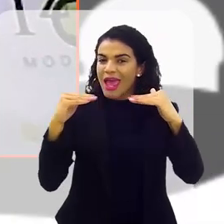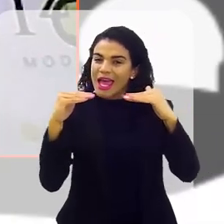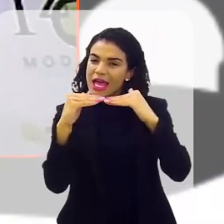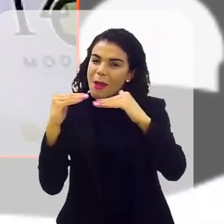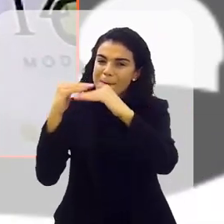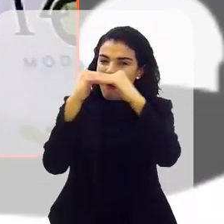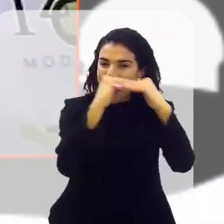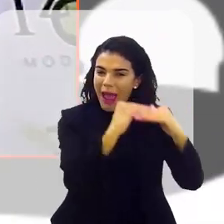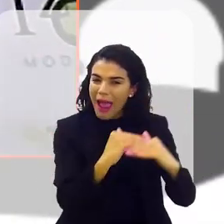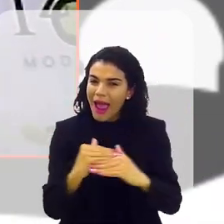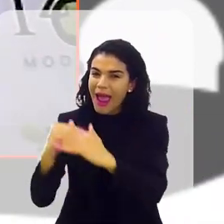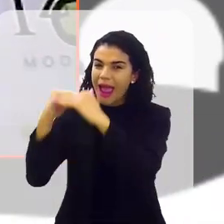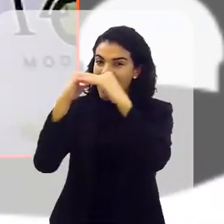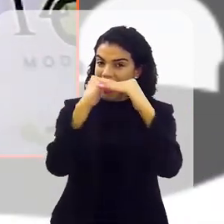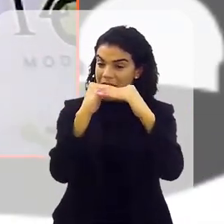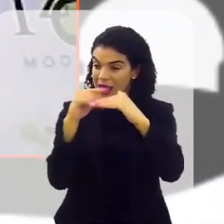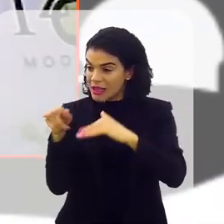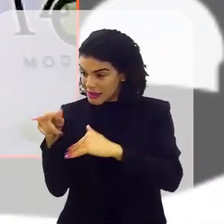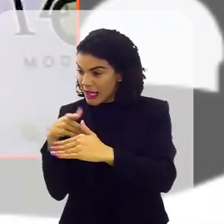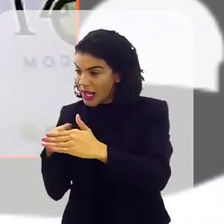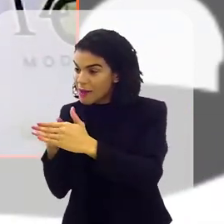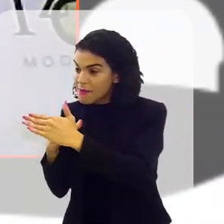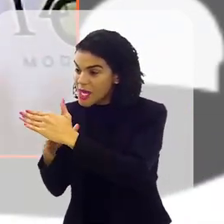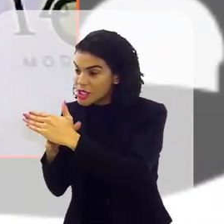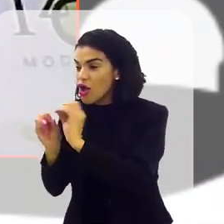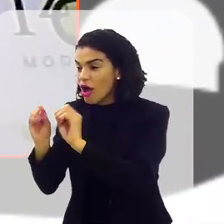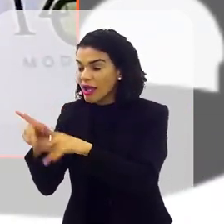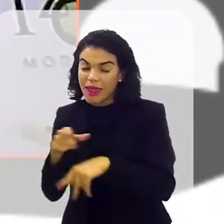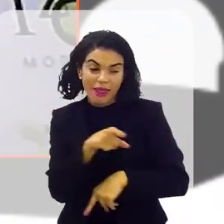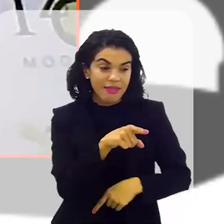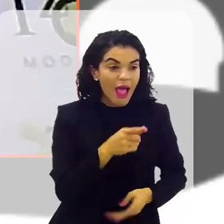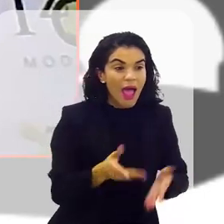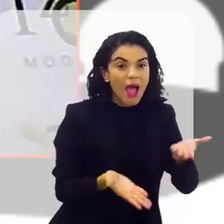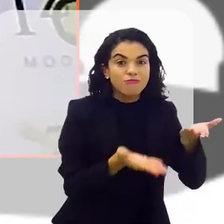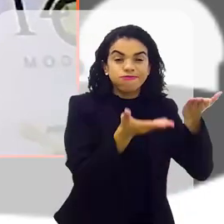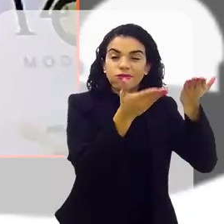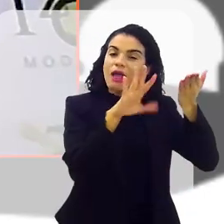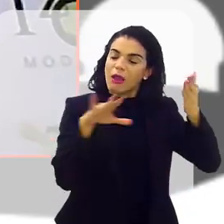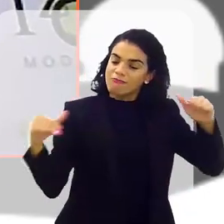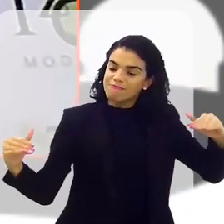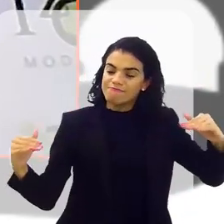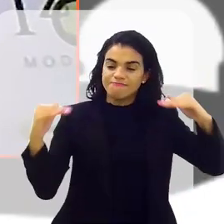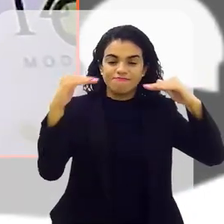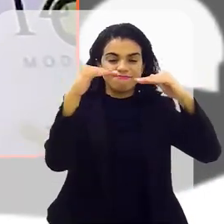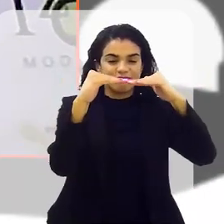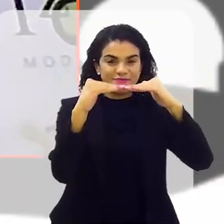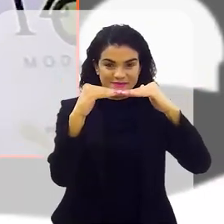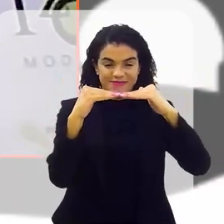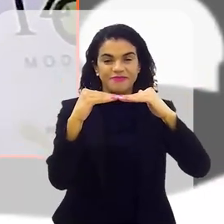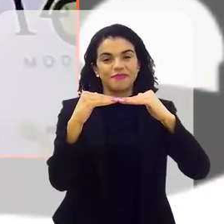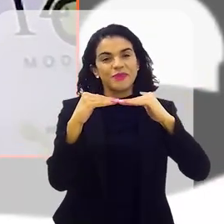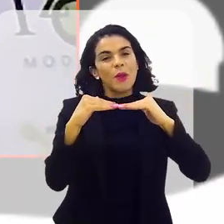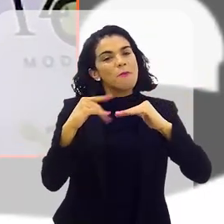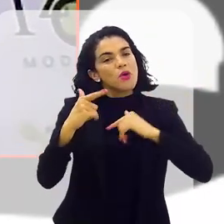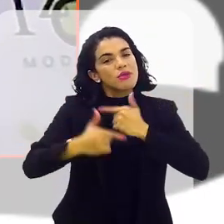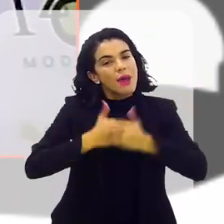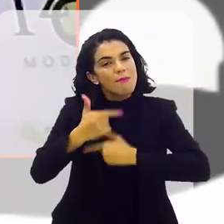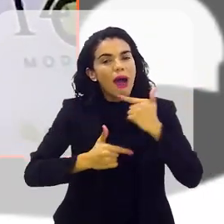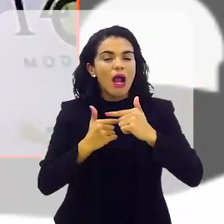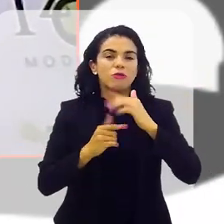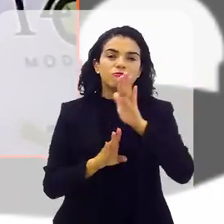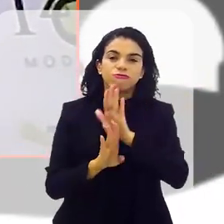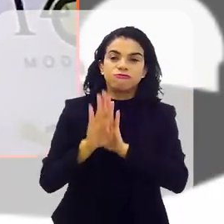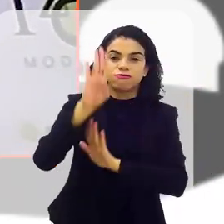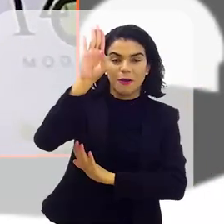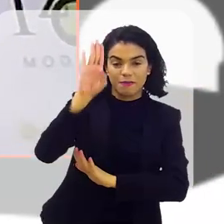no outro cada um dentro do seu limite mas fazer essa Essa aliança para fazer o trabalho Crescer